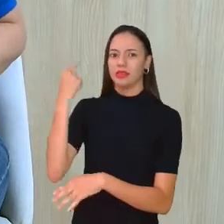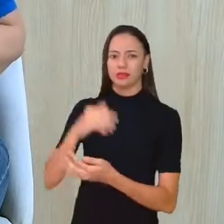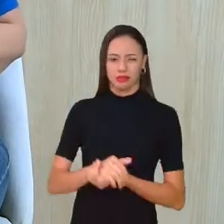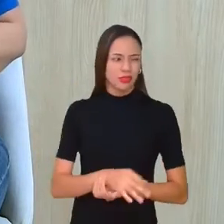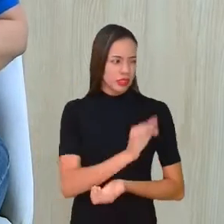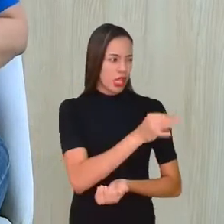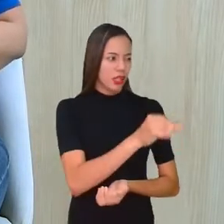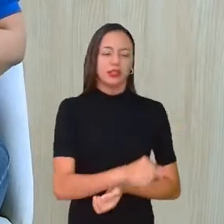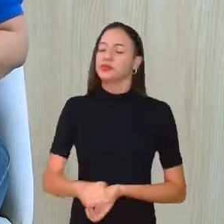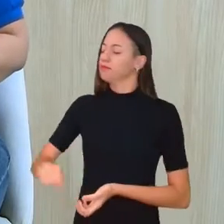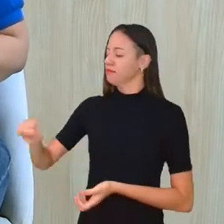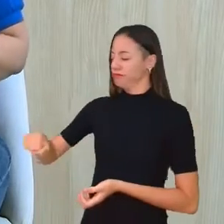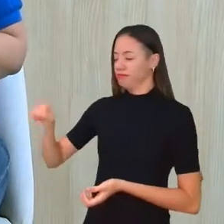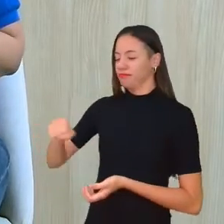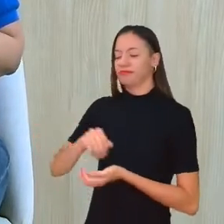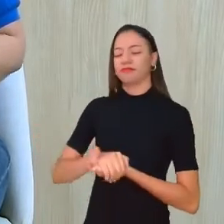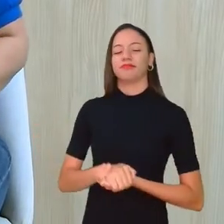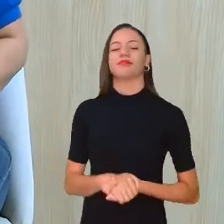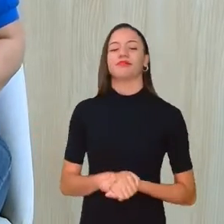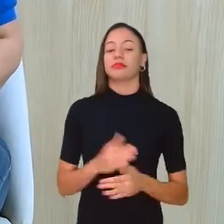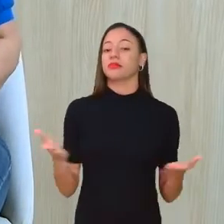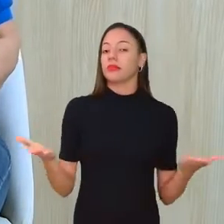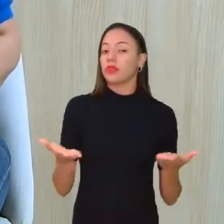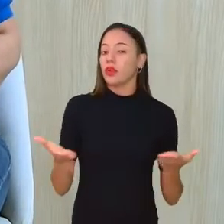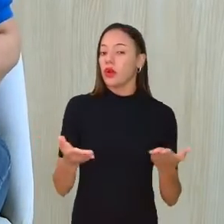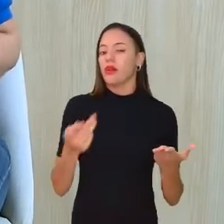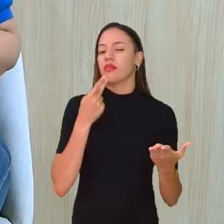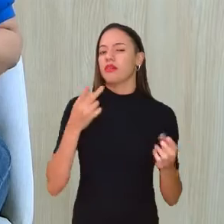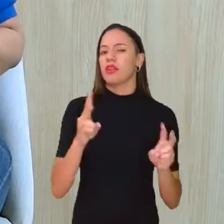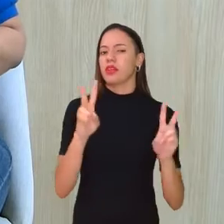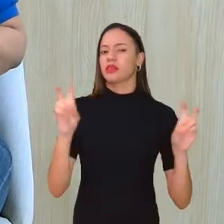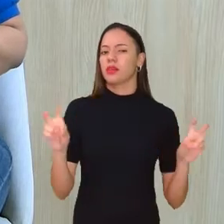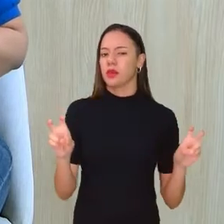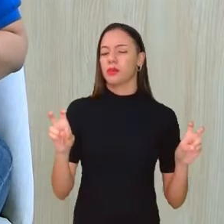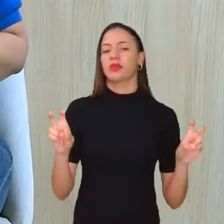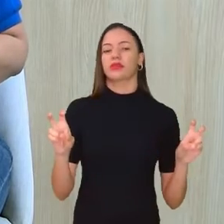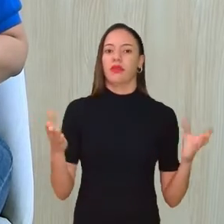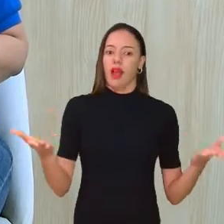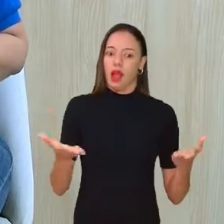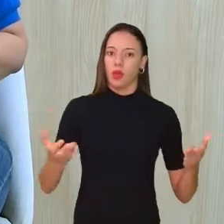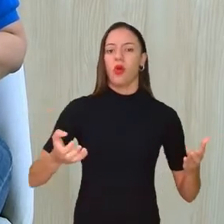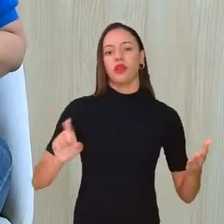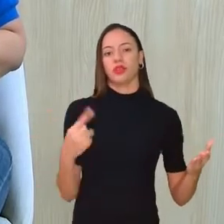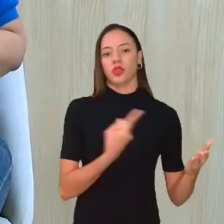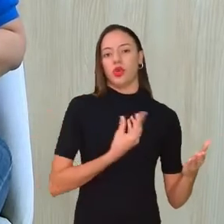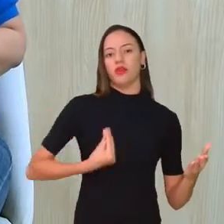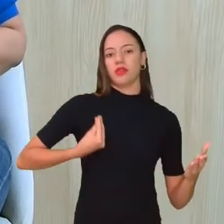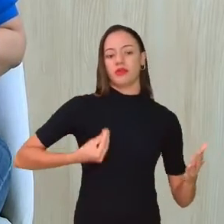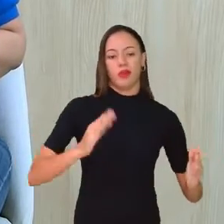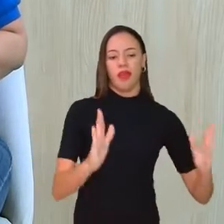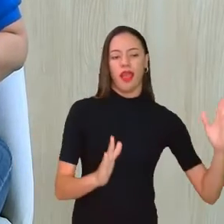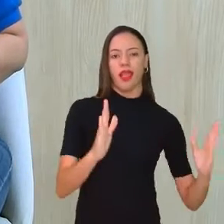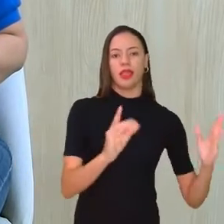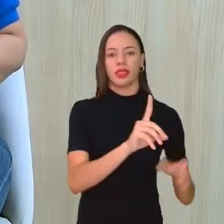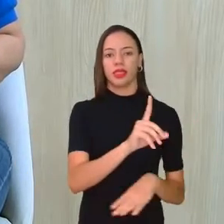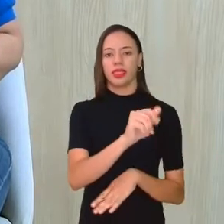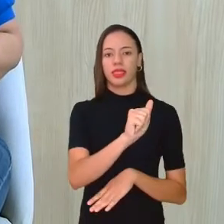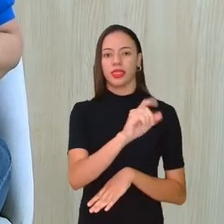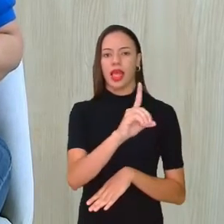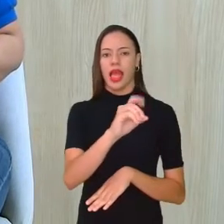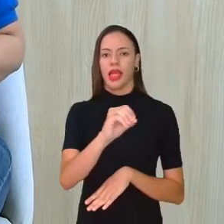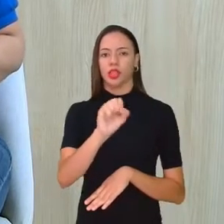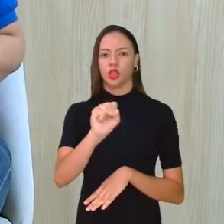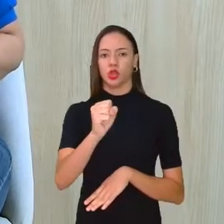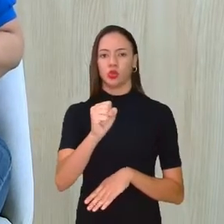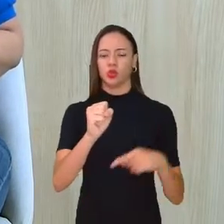verdade? Exatamente, né? Então, hoje a gente vai falar basicamente assim que a gente vive na era dos dados e a gente vai refletir um pouco assim o